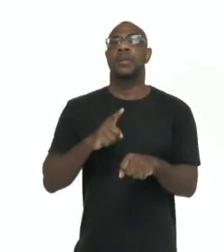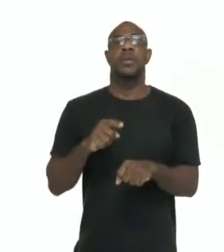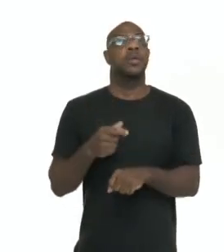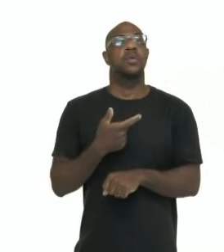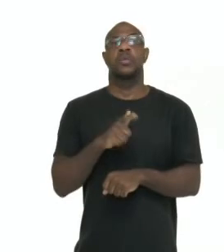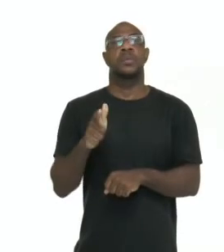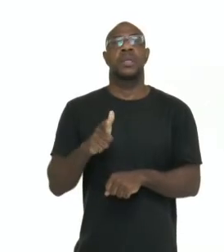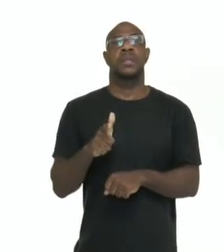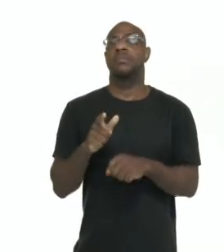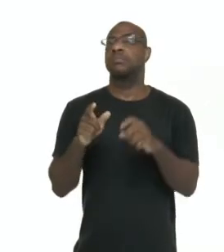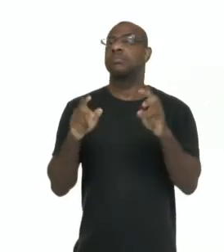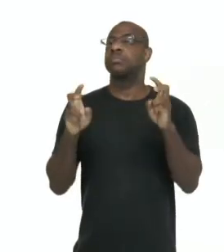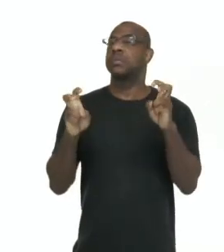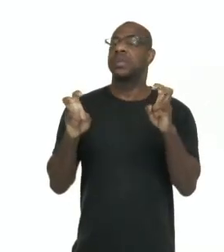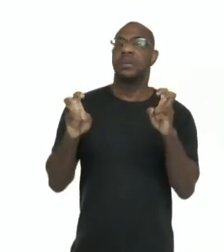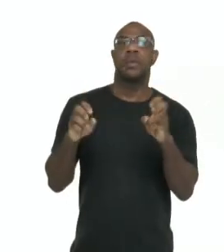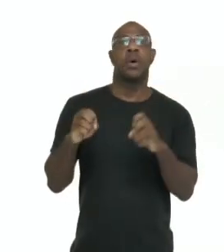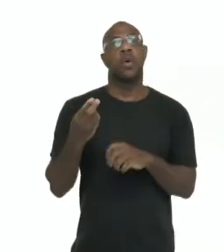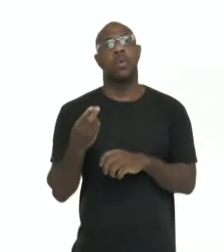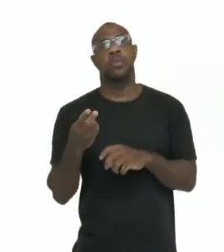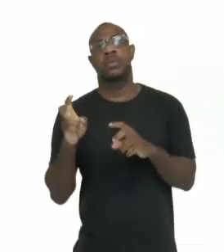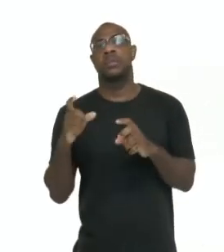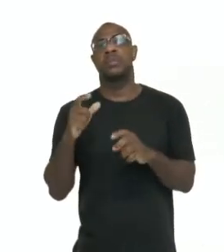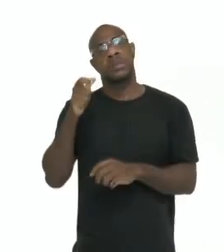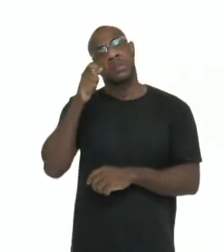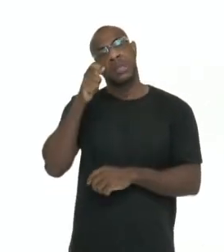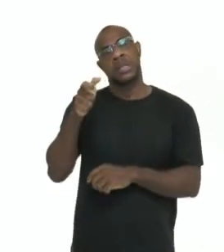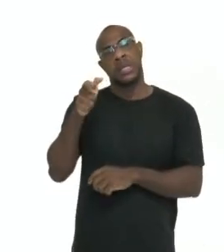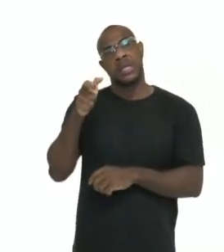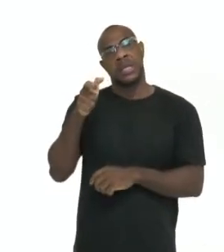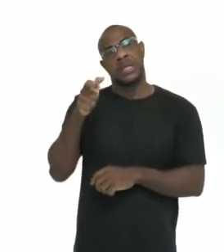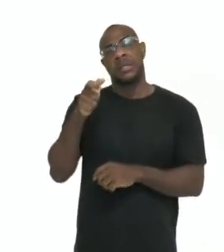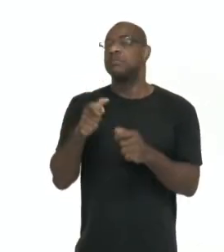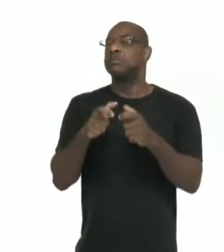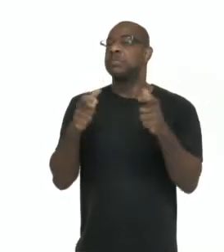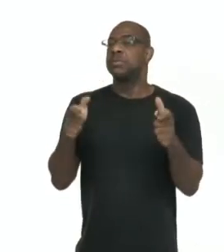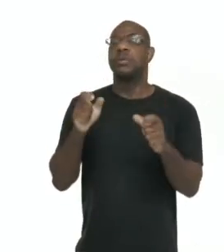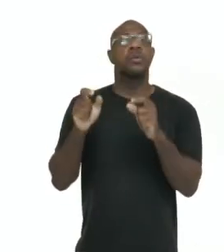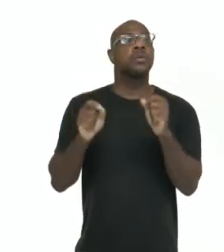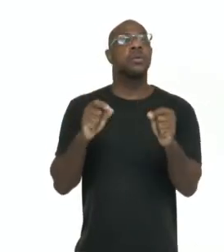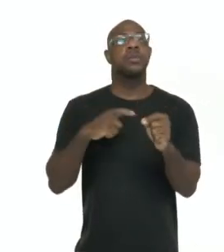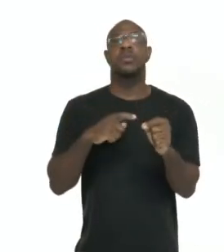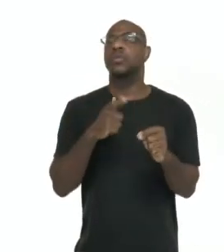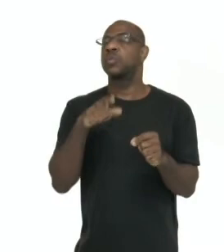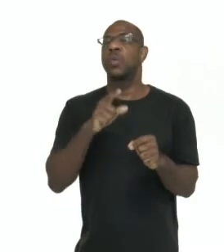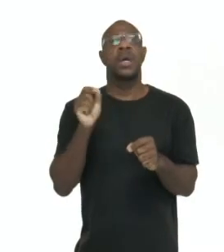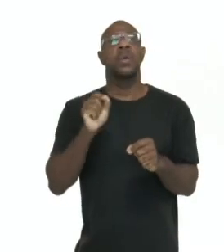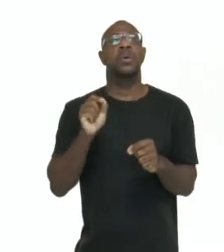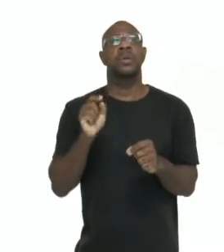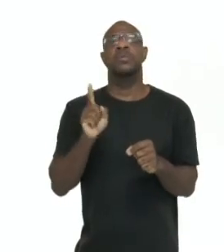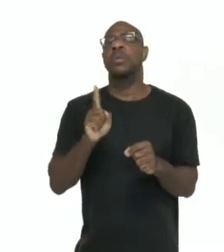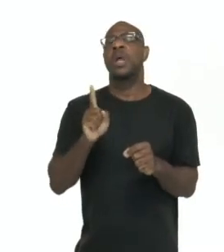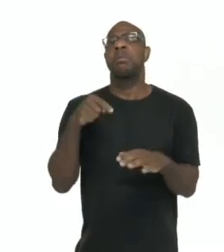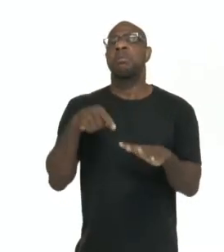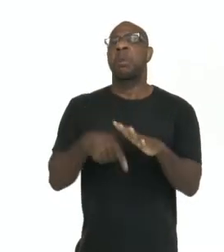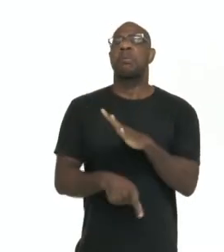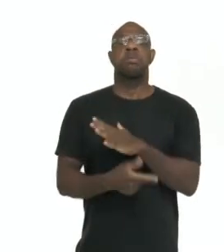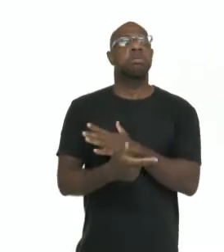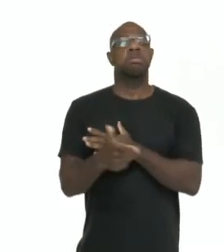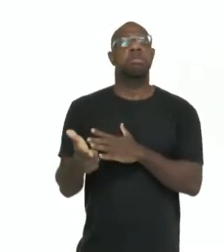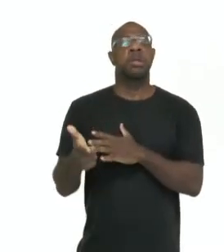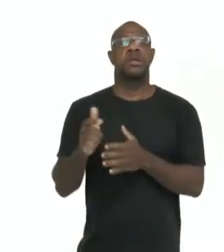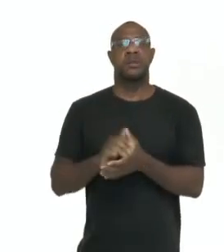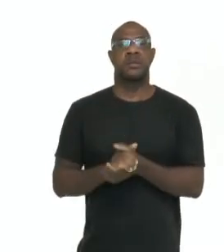um assunto ou tema de interesse amplificado e não o trata de forma mais aprofundada,